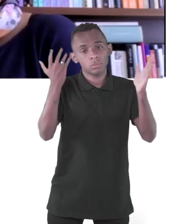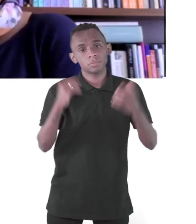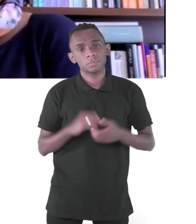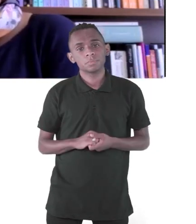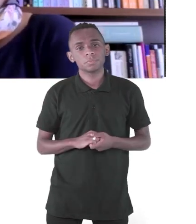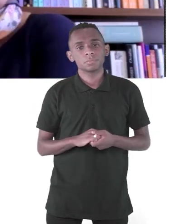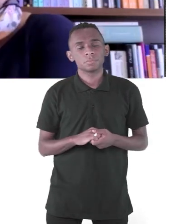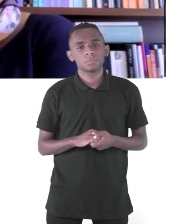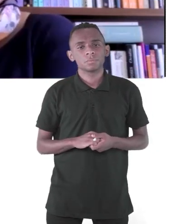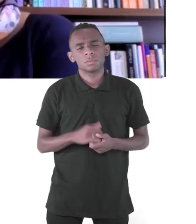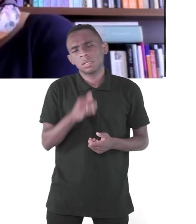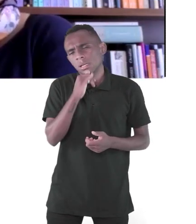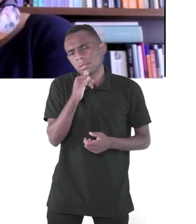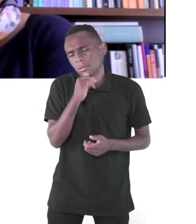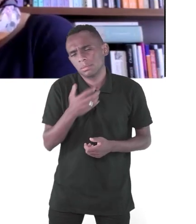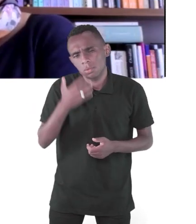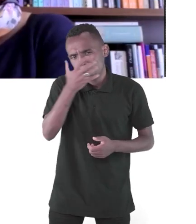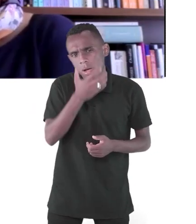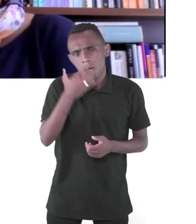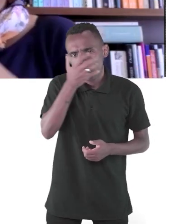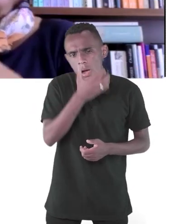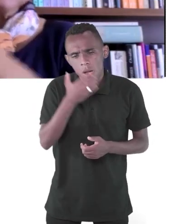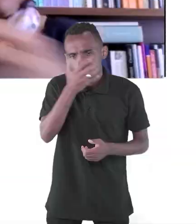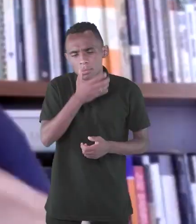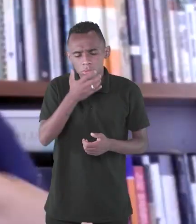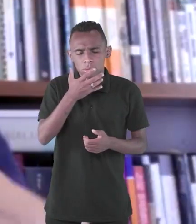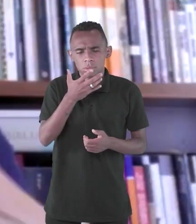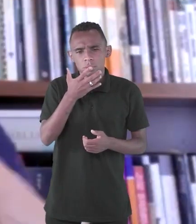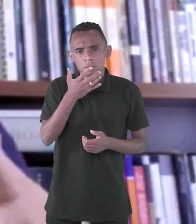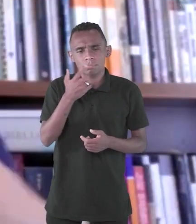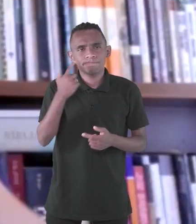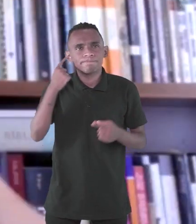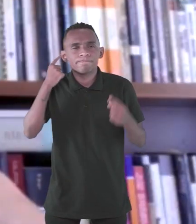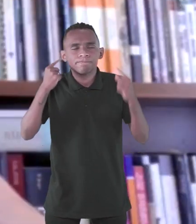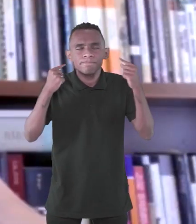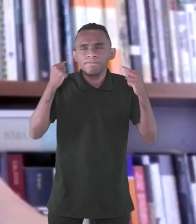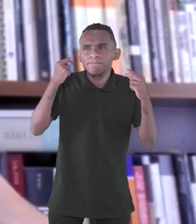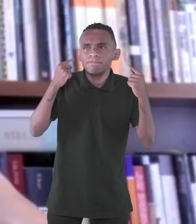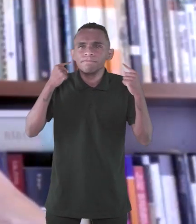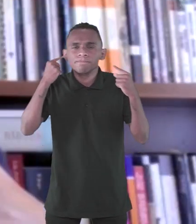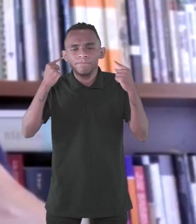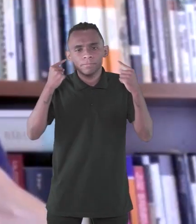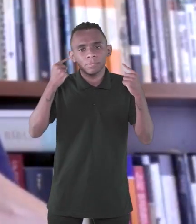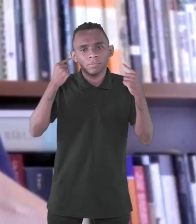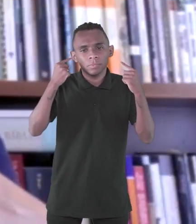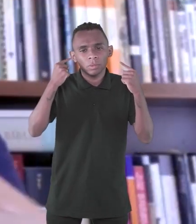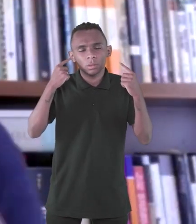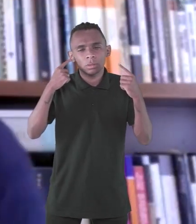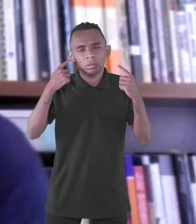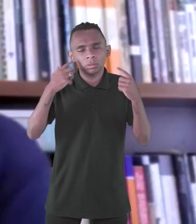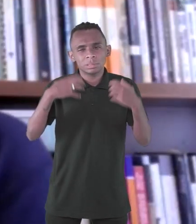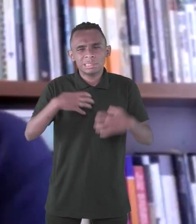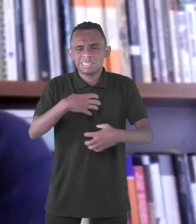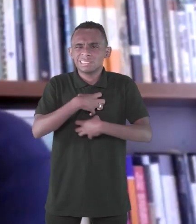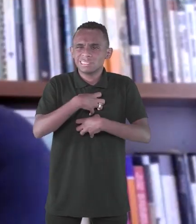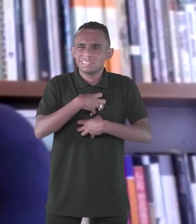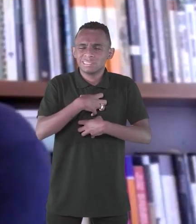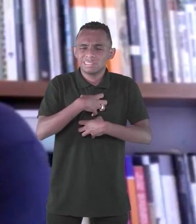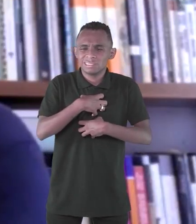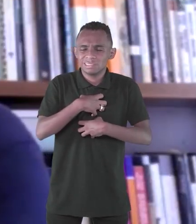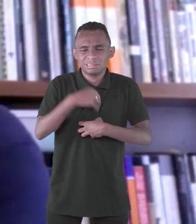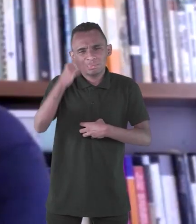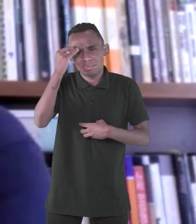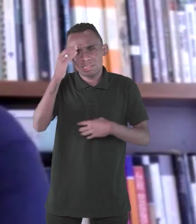chega para a primeira audição e ela te desconforta, ela te tira do lugar, você pode estar perdendo